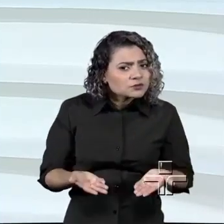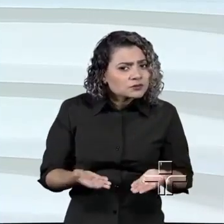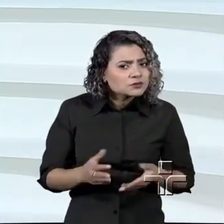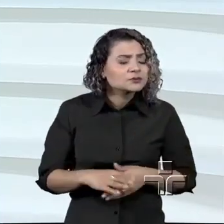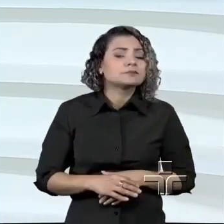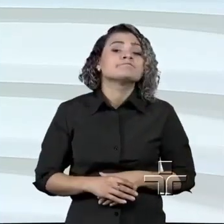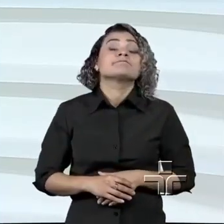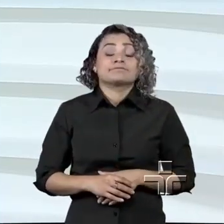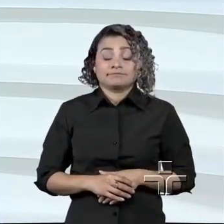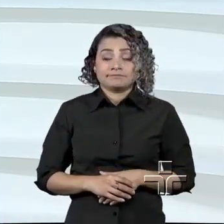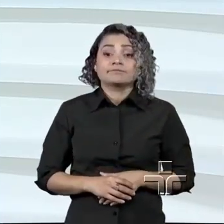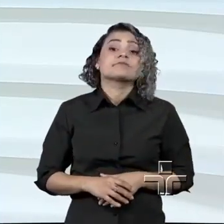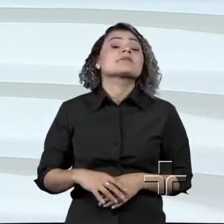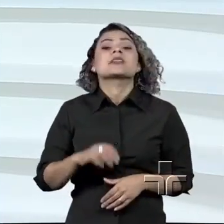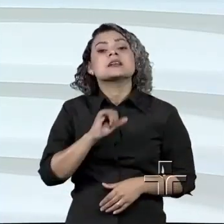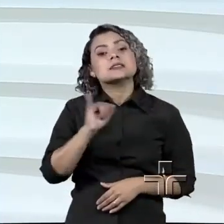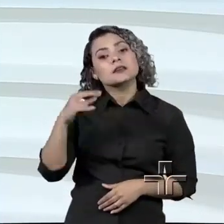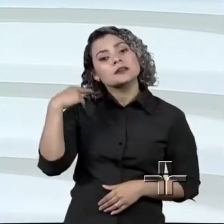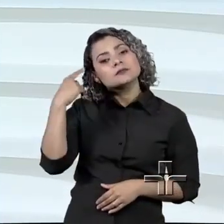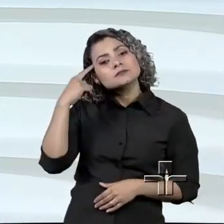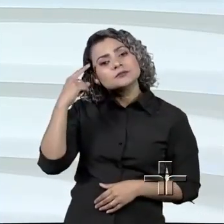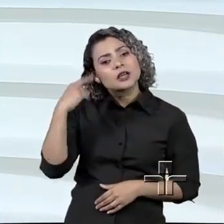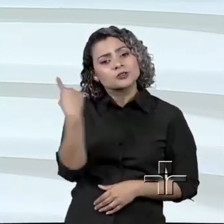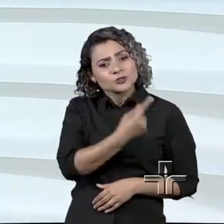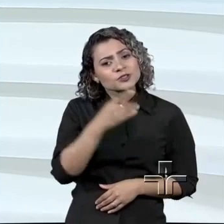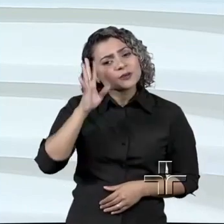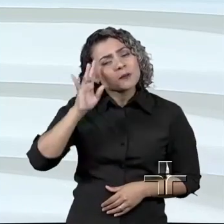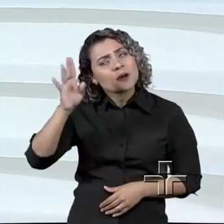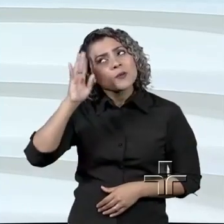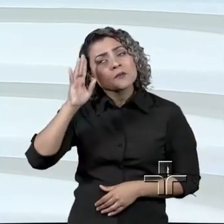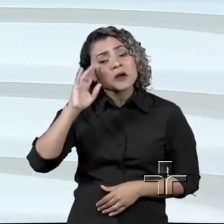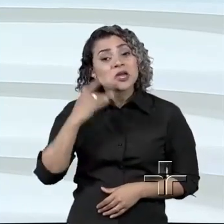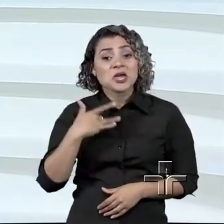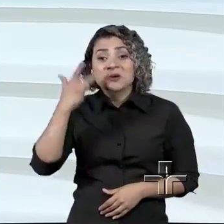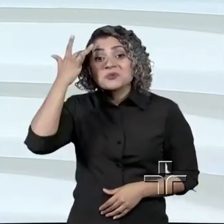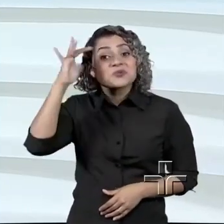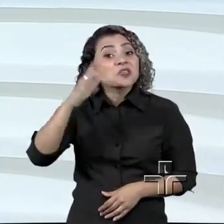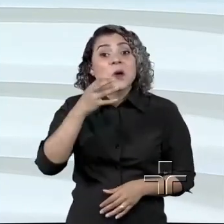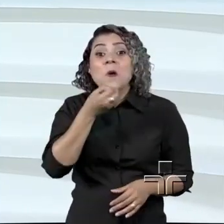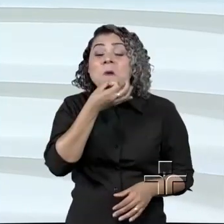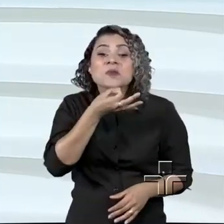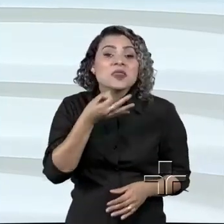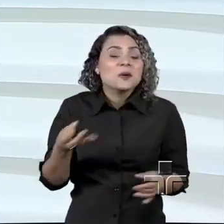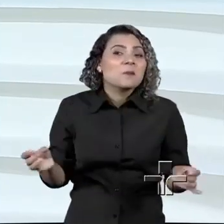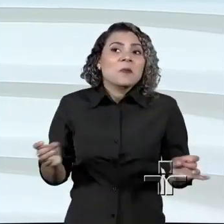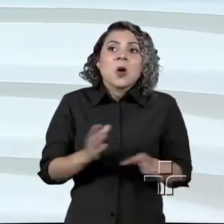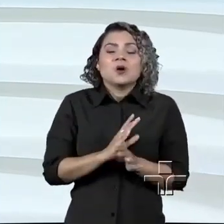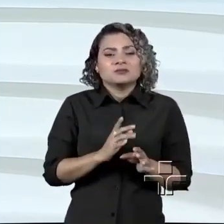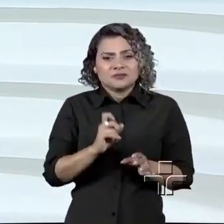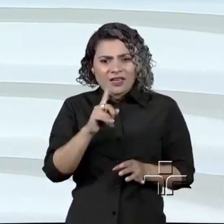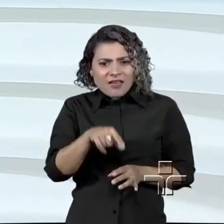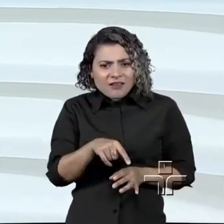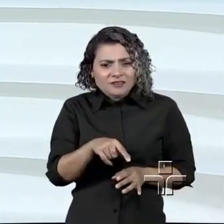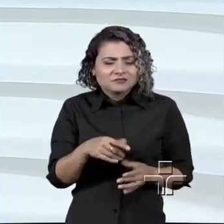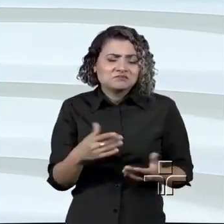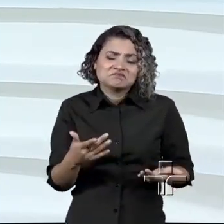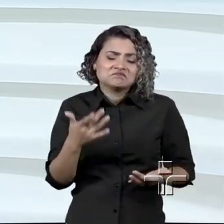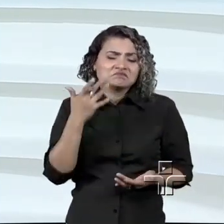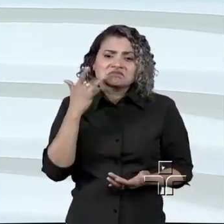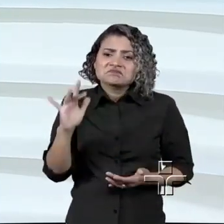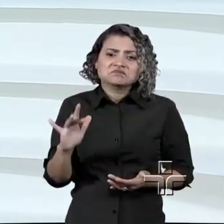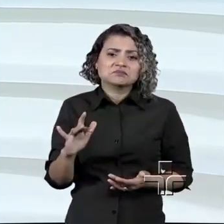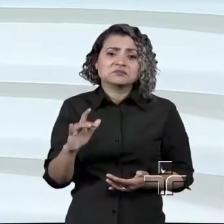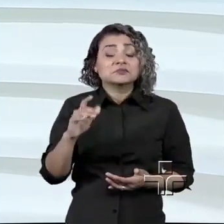Olha, se a gente pensar, eu não sei fazer esse diagnóstico se isso foi a grande questão. Eu acho que o